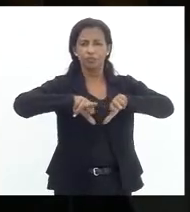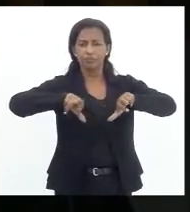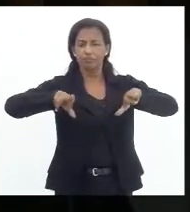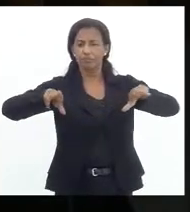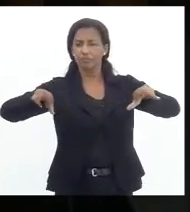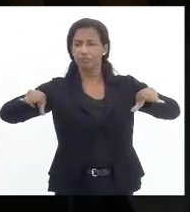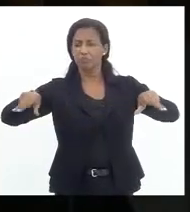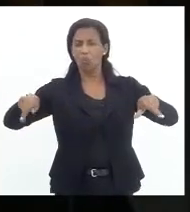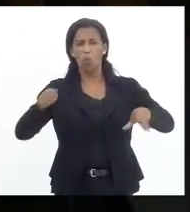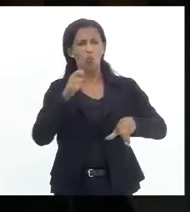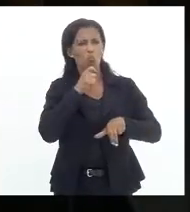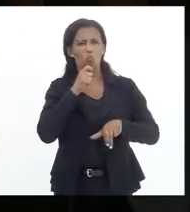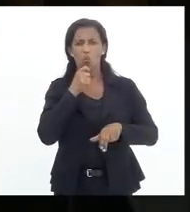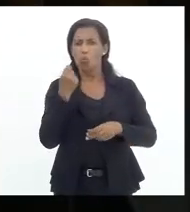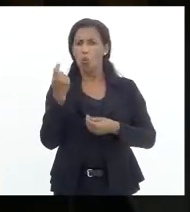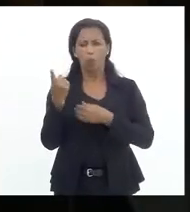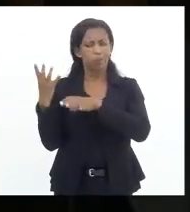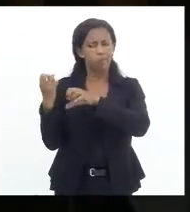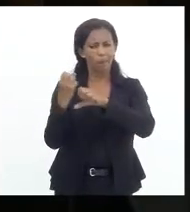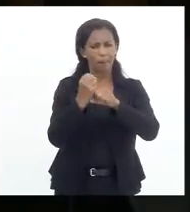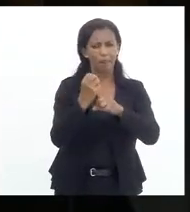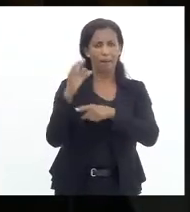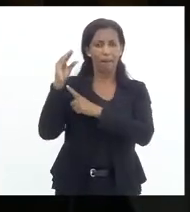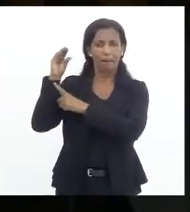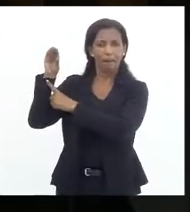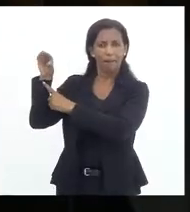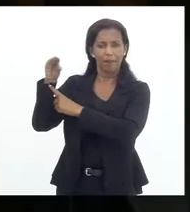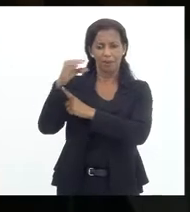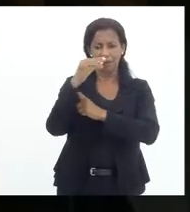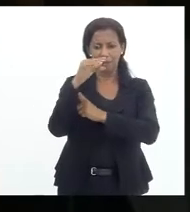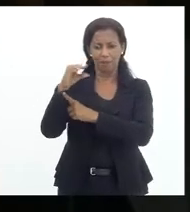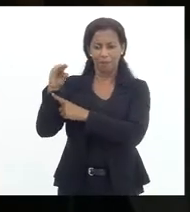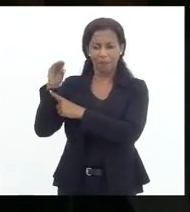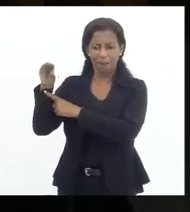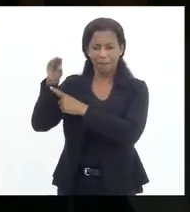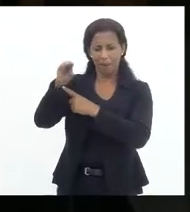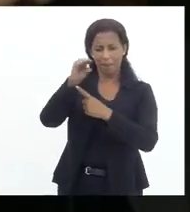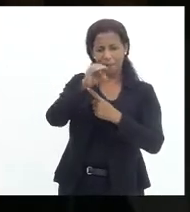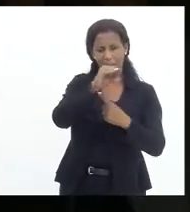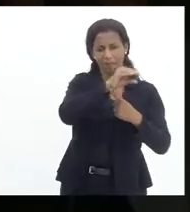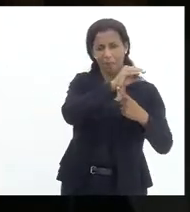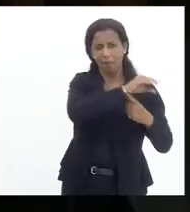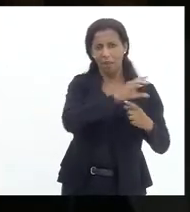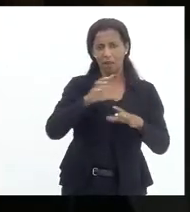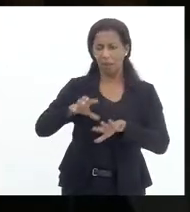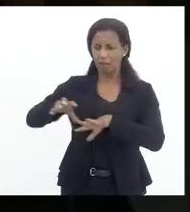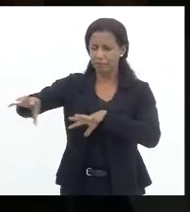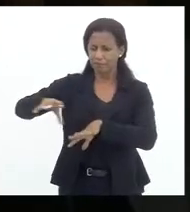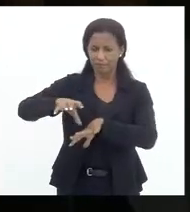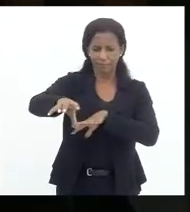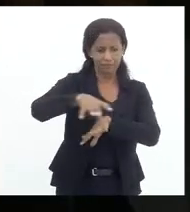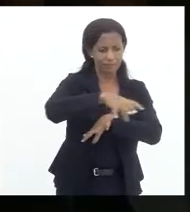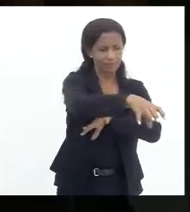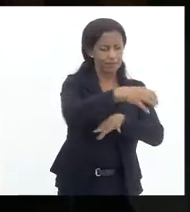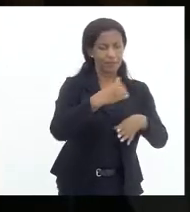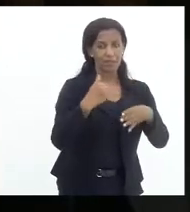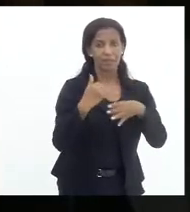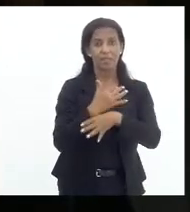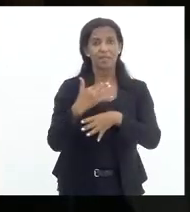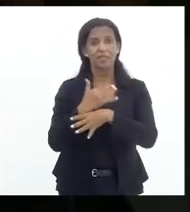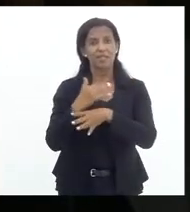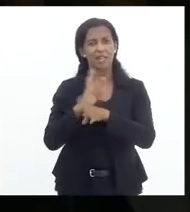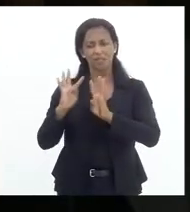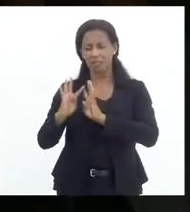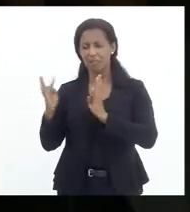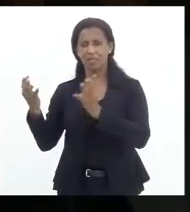e números incontáveis câmeras de monitoramento em várias áreas da cidade de Niterói o chamado